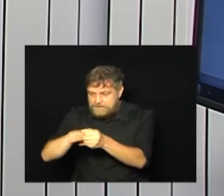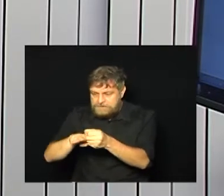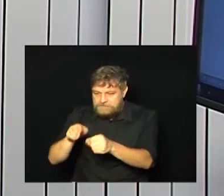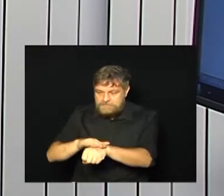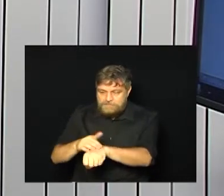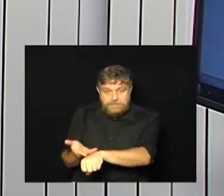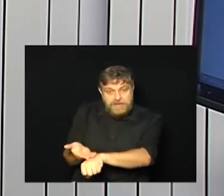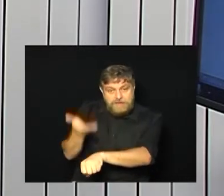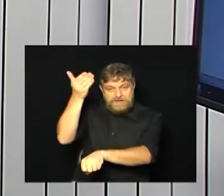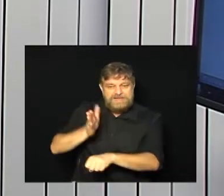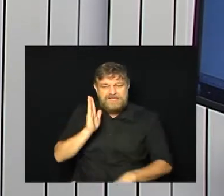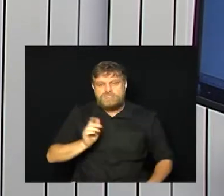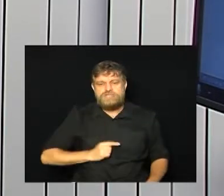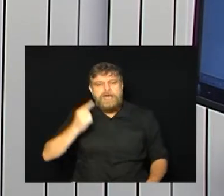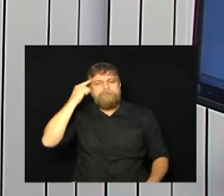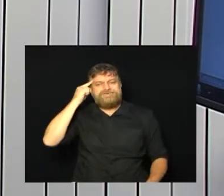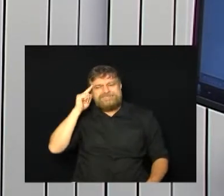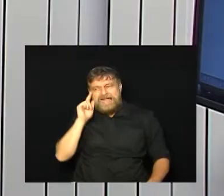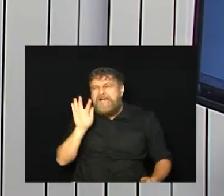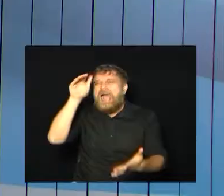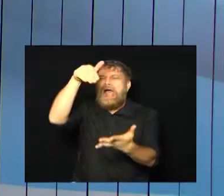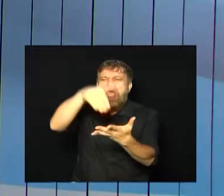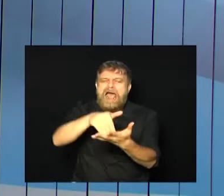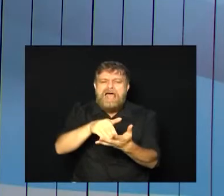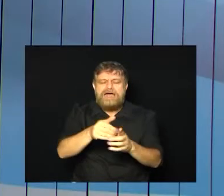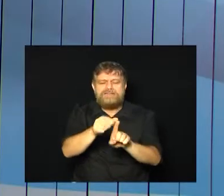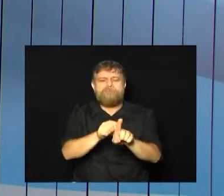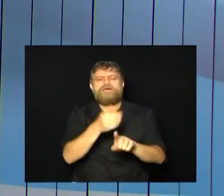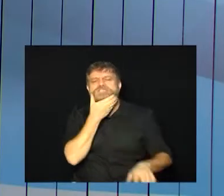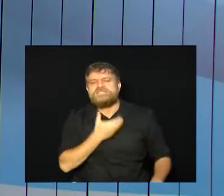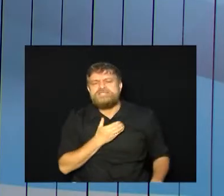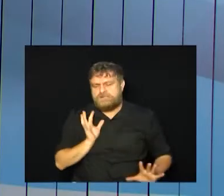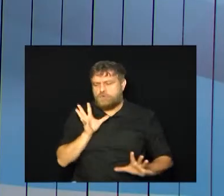só aquele já vou fazer até o final de dezembro tudo que eu tenho que fazer?